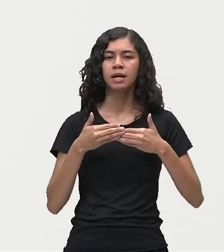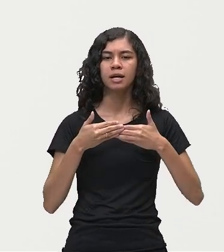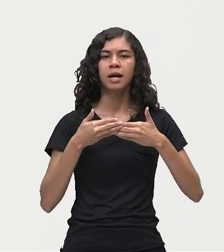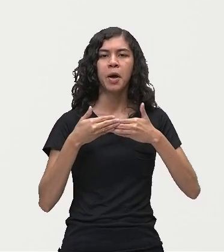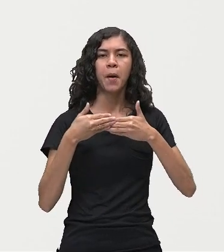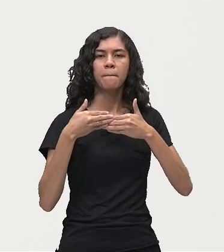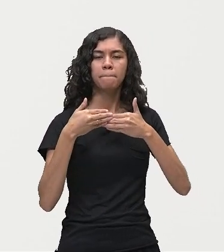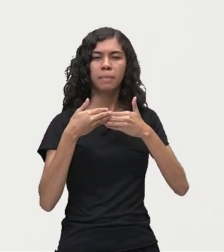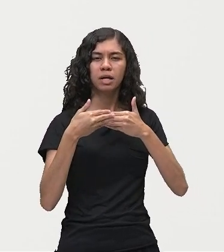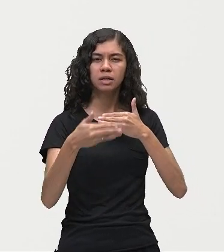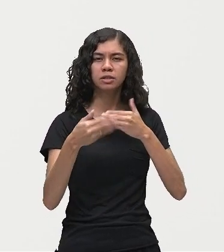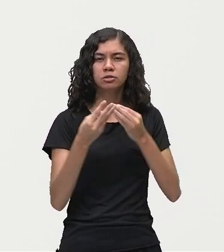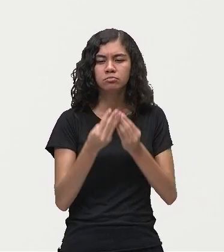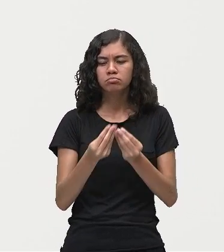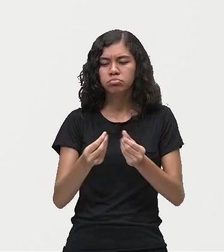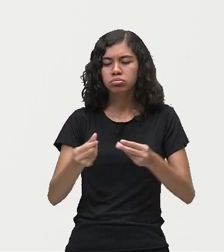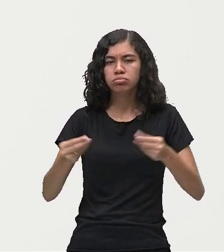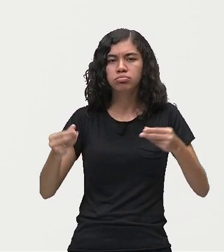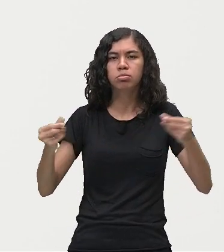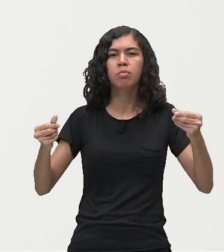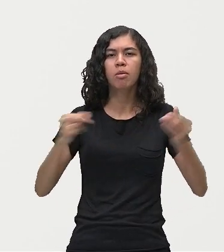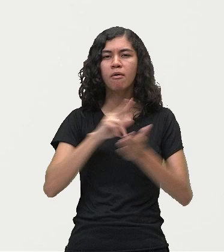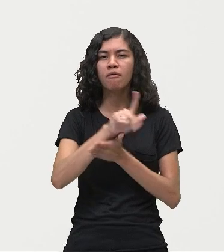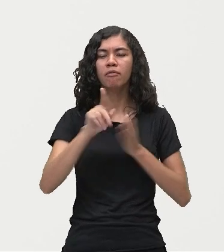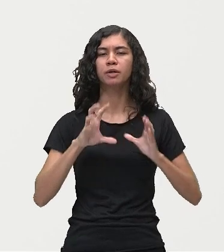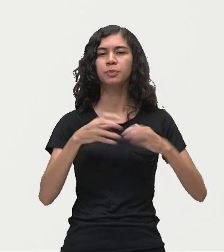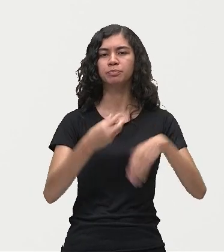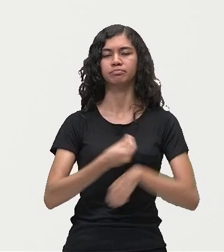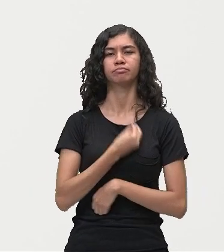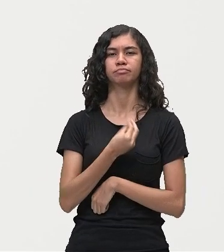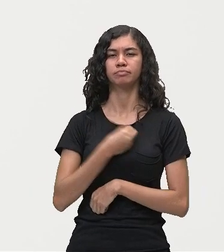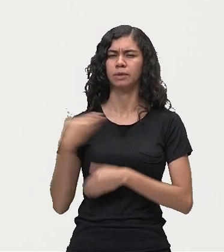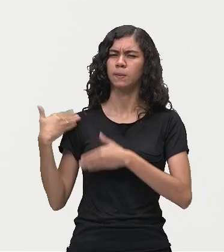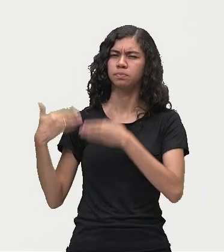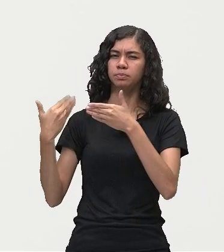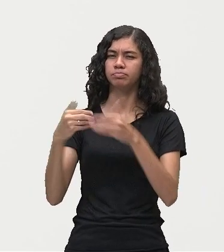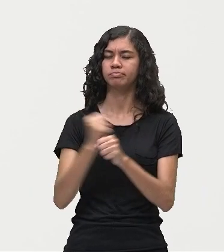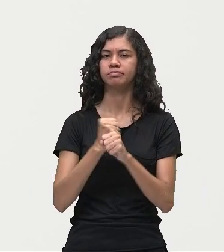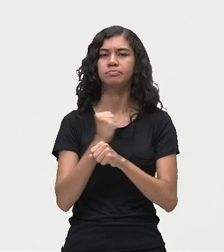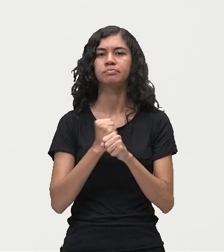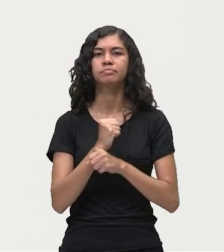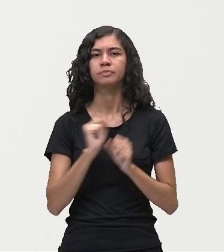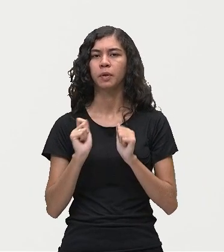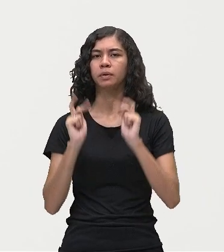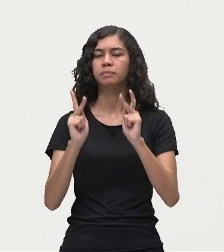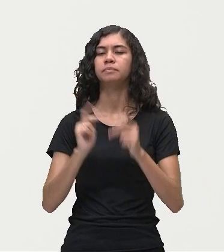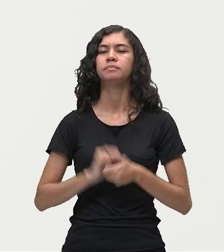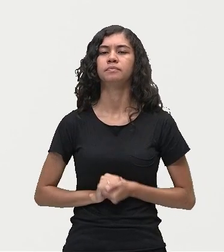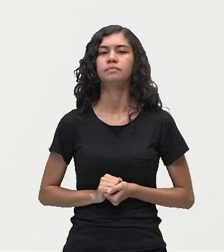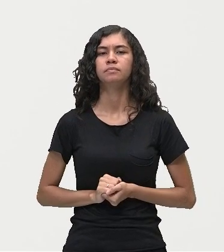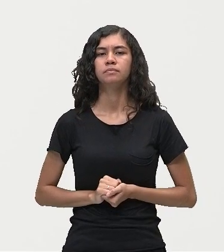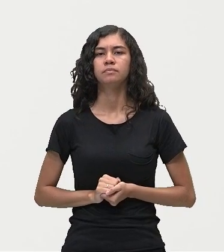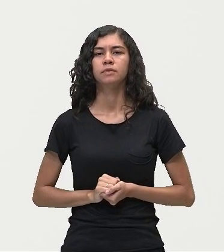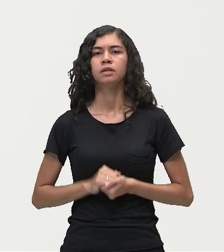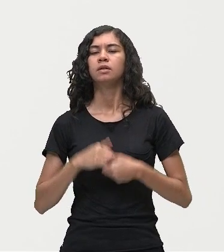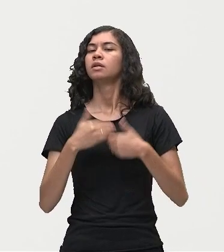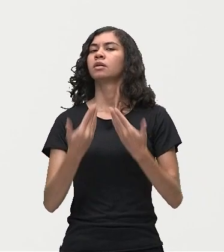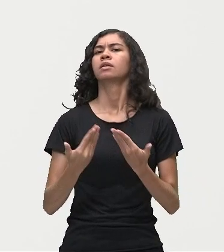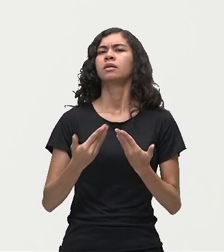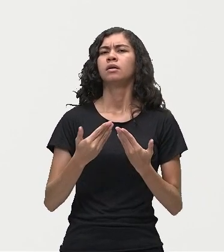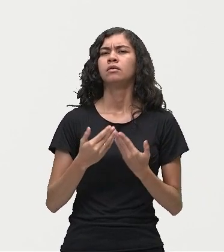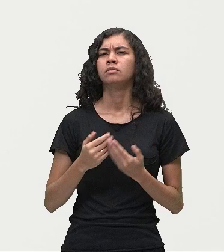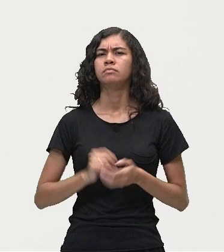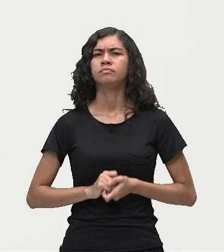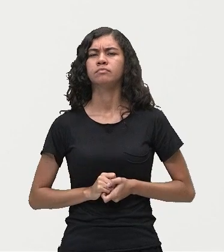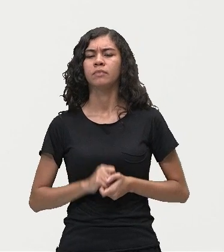decomposição de seres vivos ao longo de milhões de anos. Beleza? E aí, então, o ser humano descobriu o petróleo. Para que